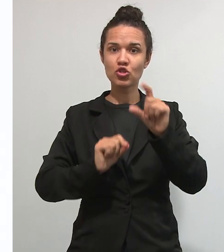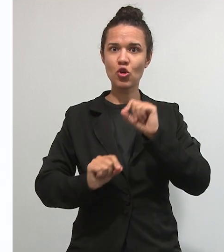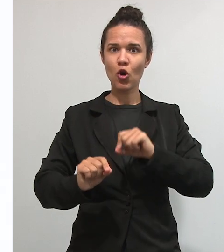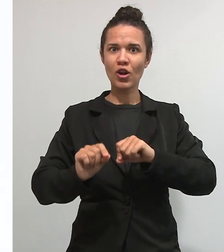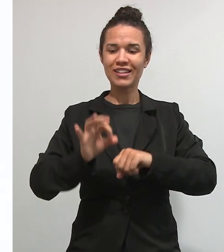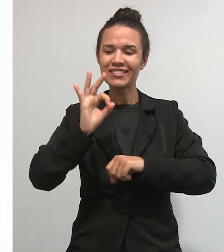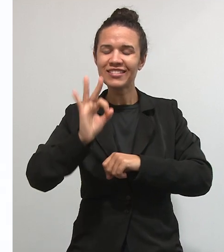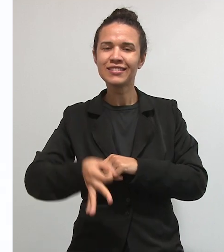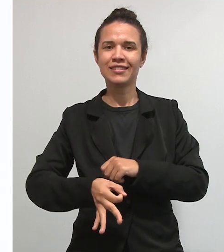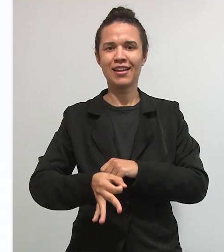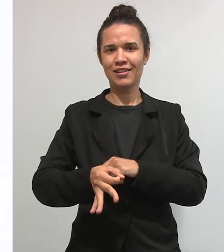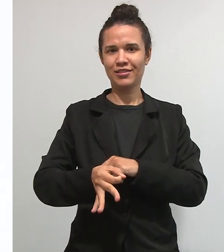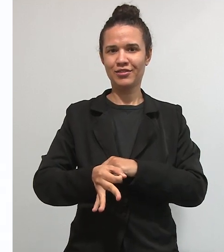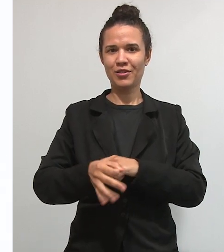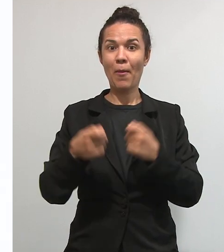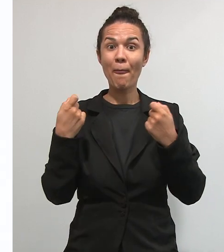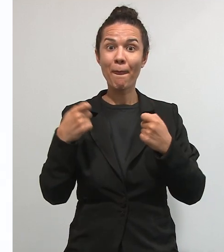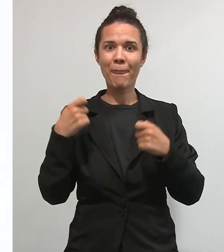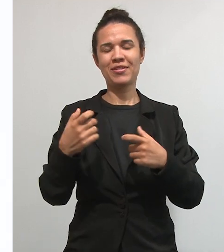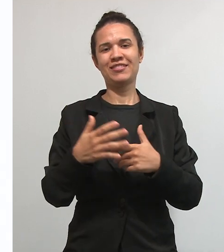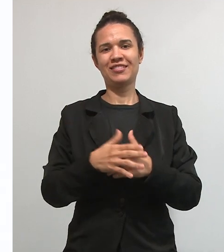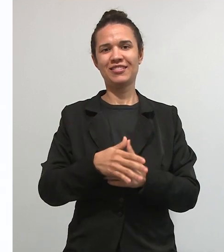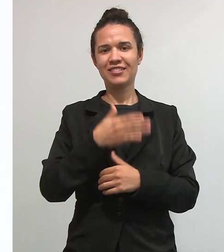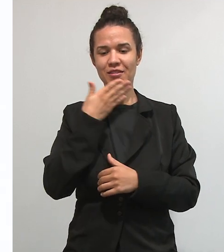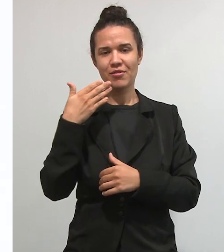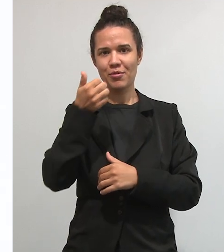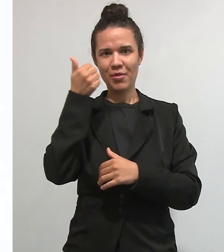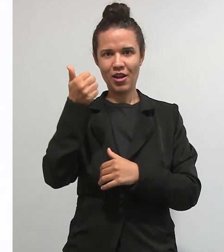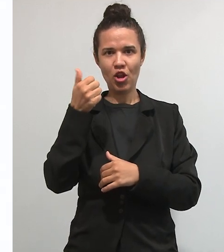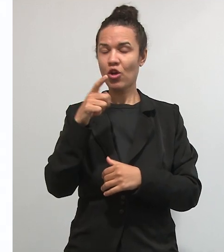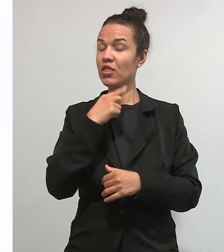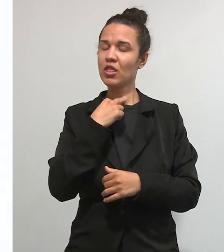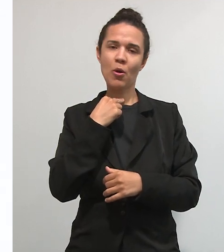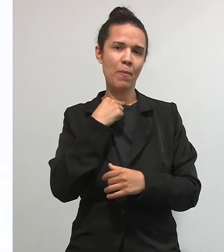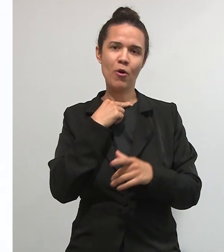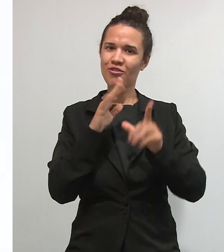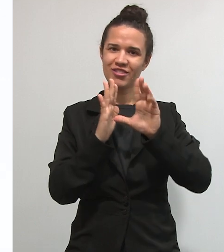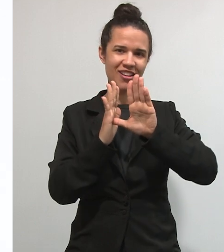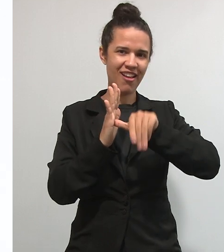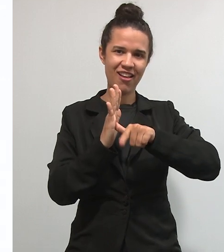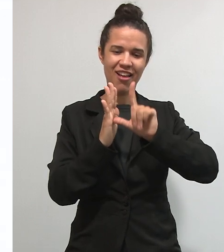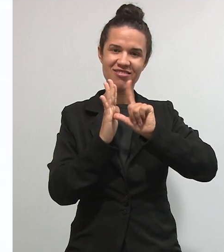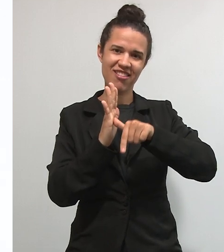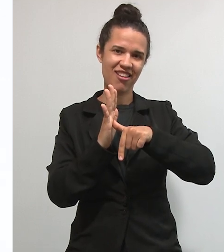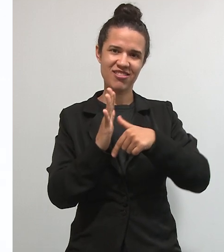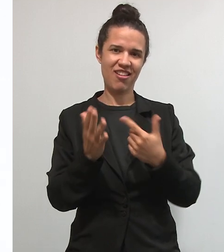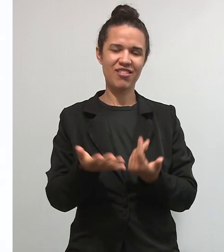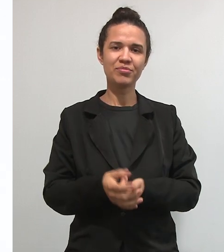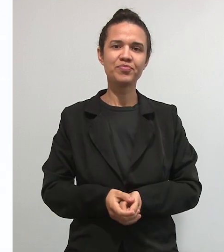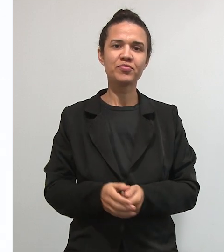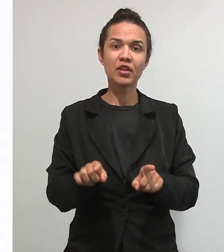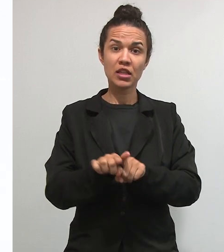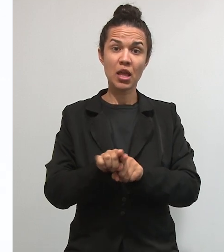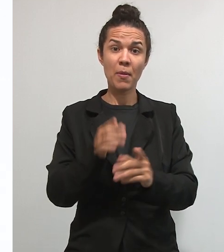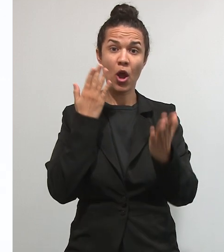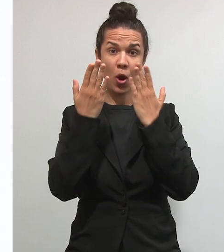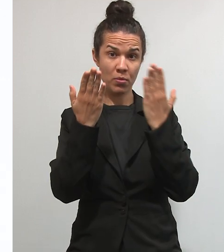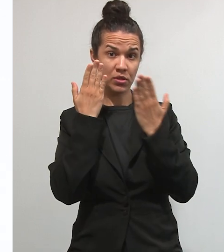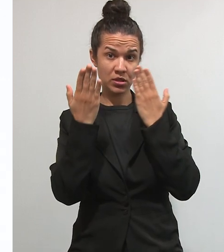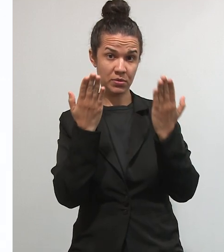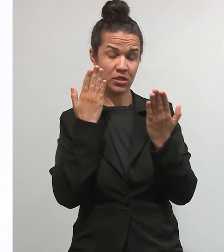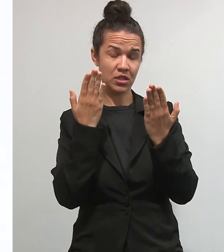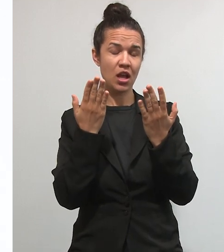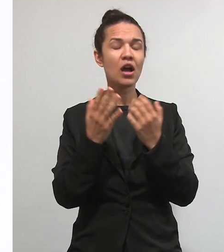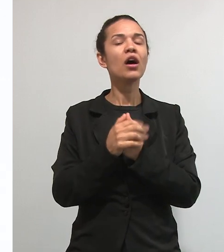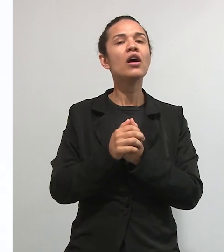de decisão. Tem que ser no tempo certo, sem atrasos. E comparabilidade, que é um dos princípios